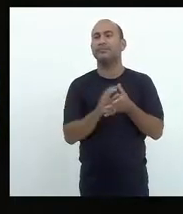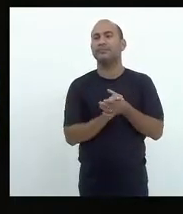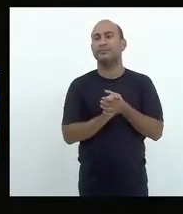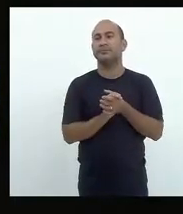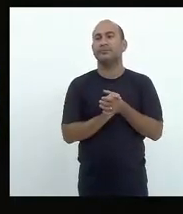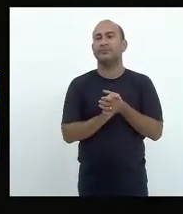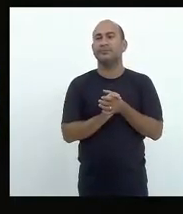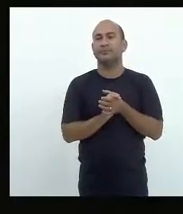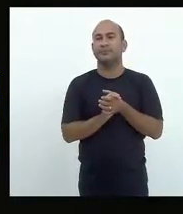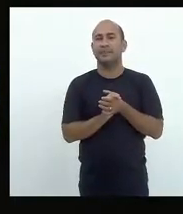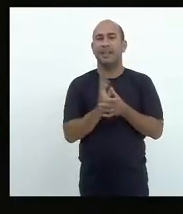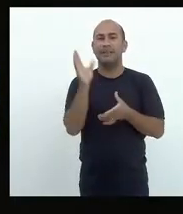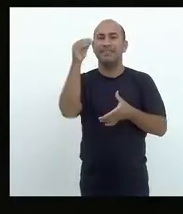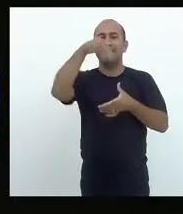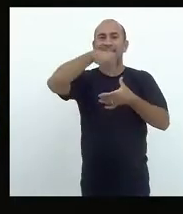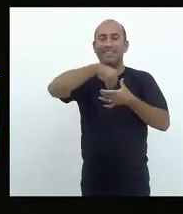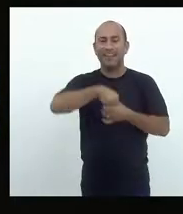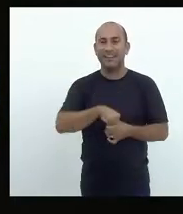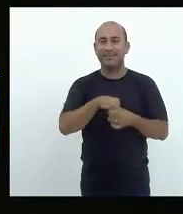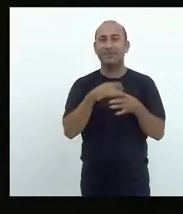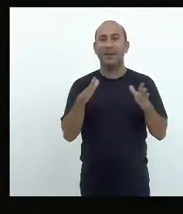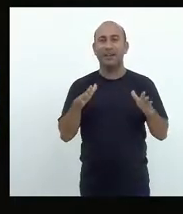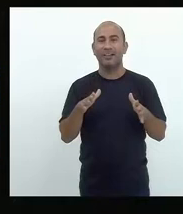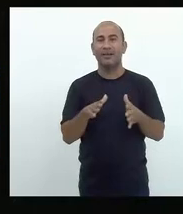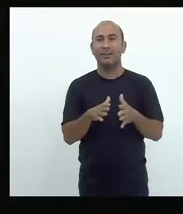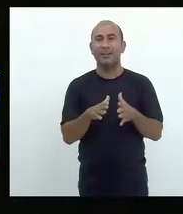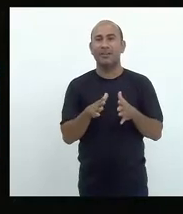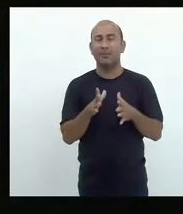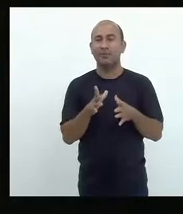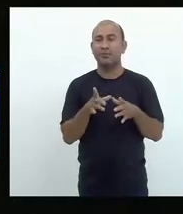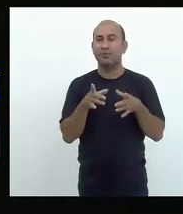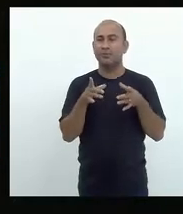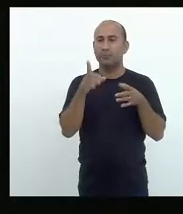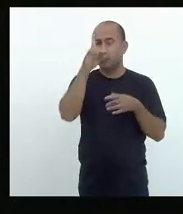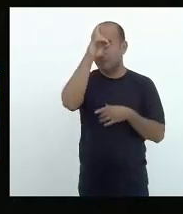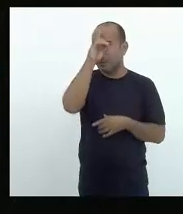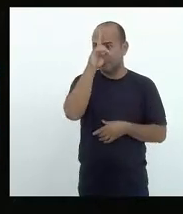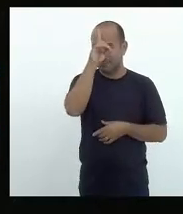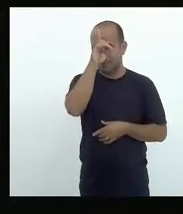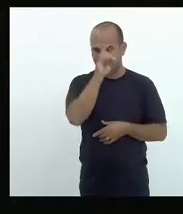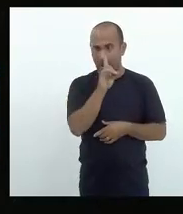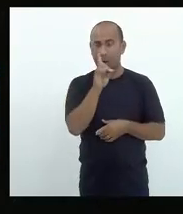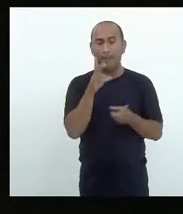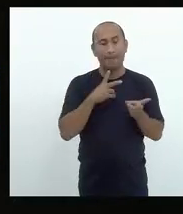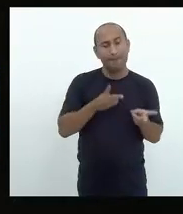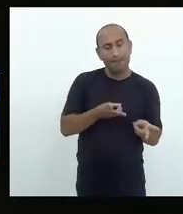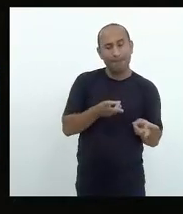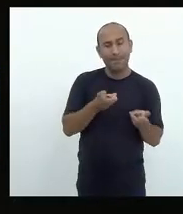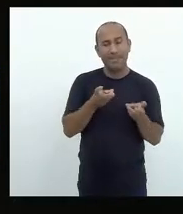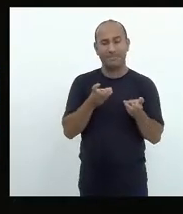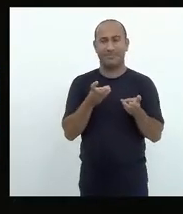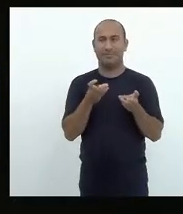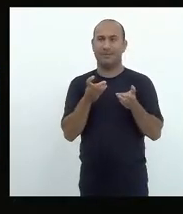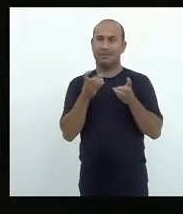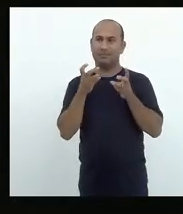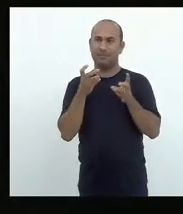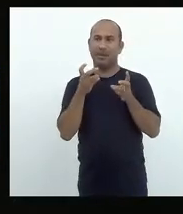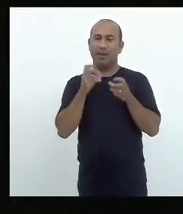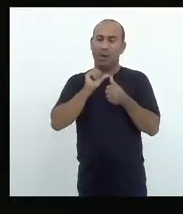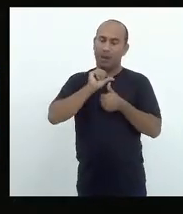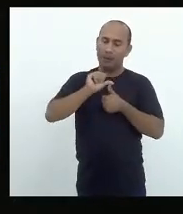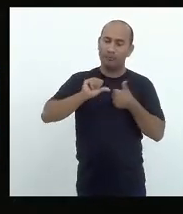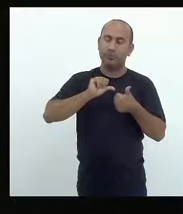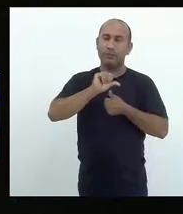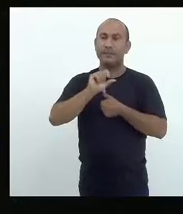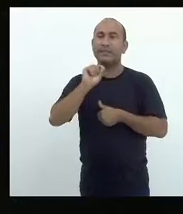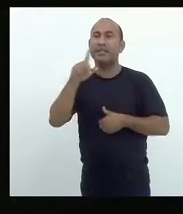implementou dentro de uma unidade de saúde, dentro de uma maternidade, e percebeu as mudanças